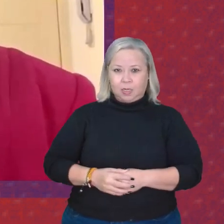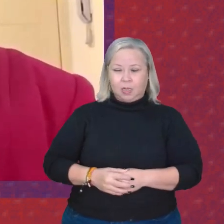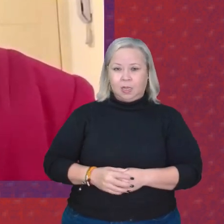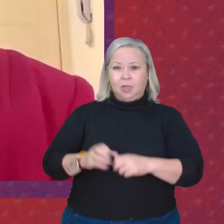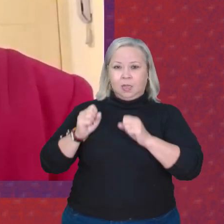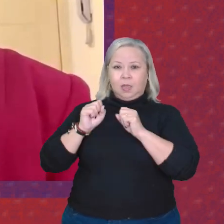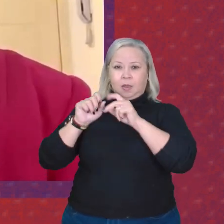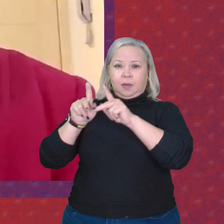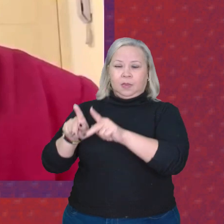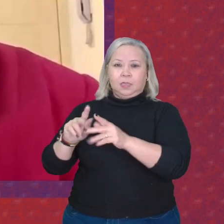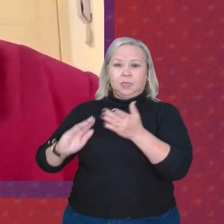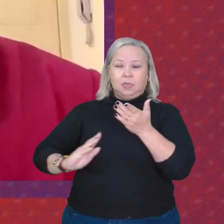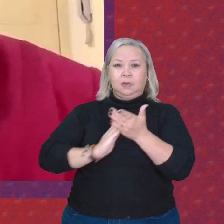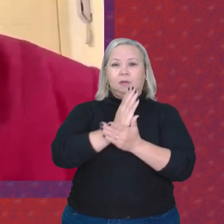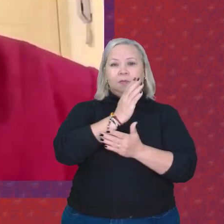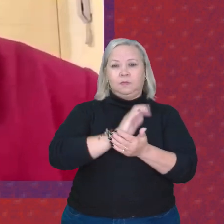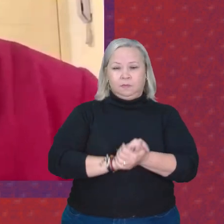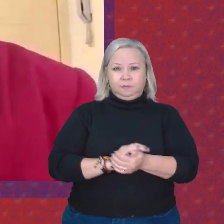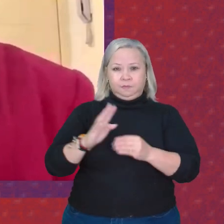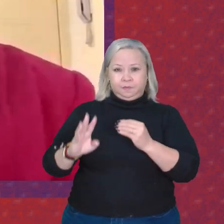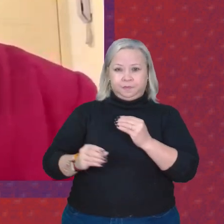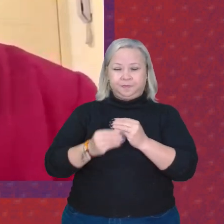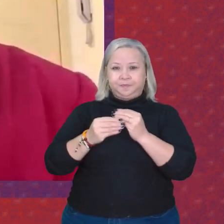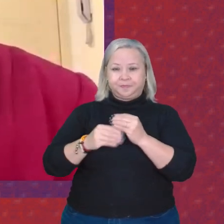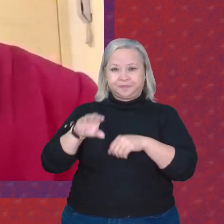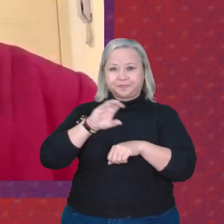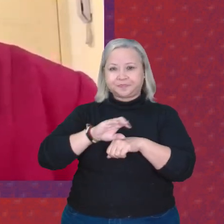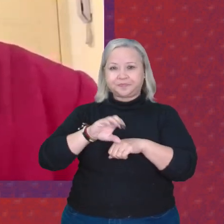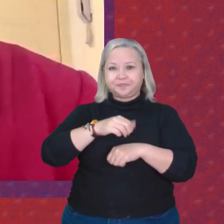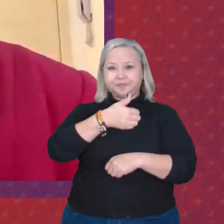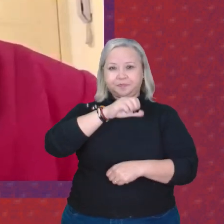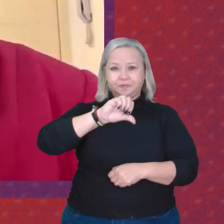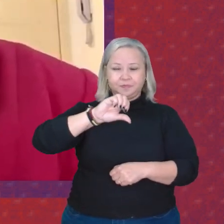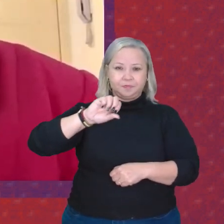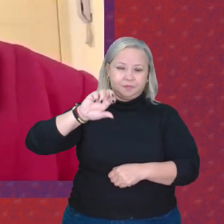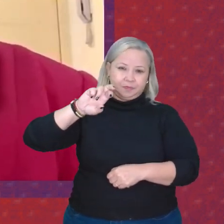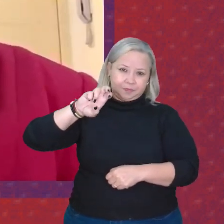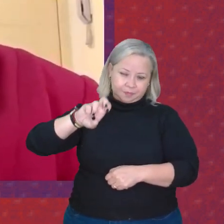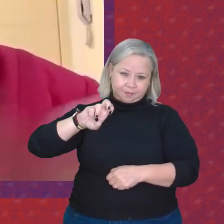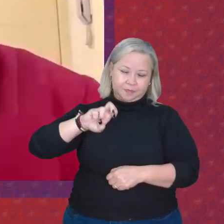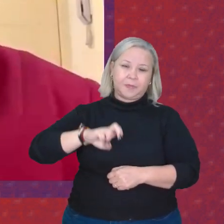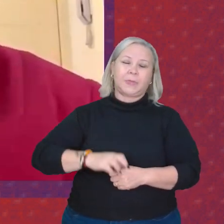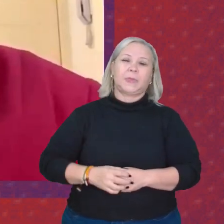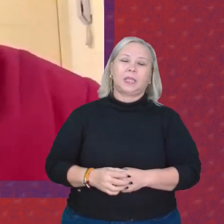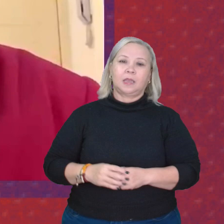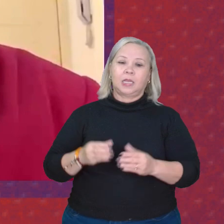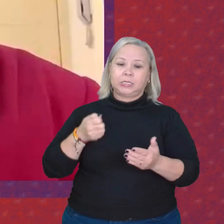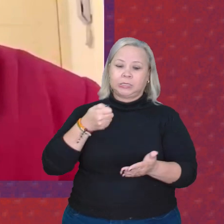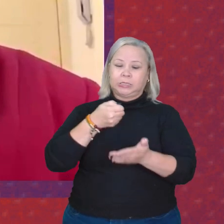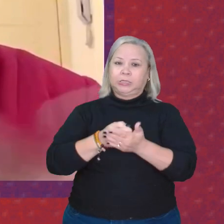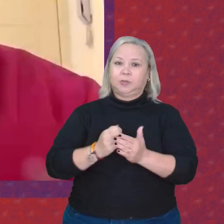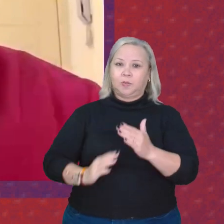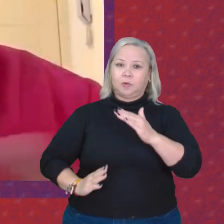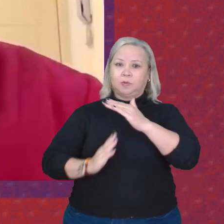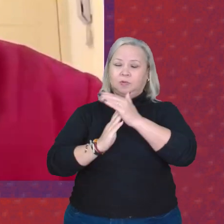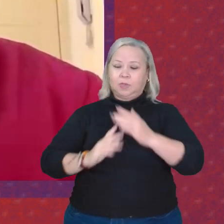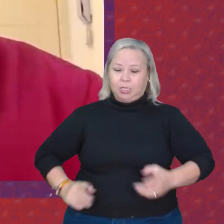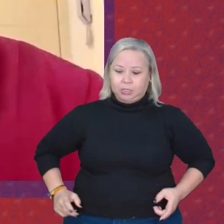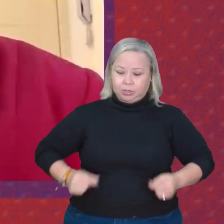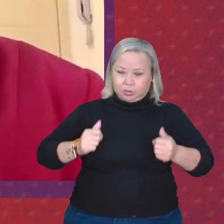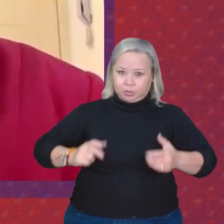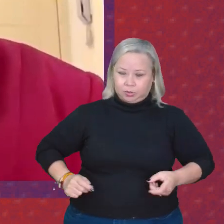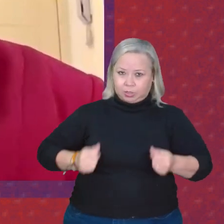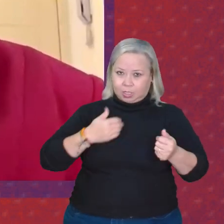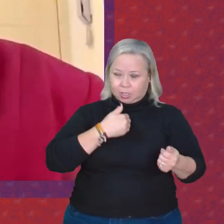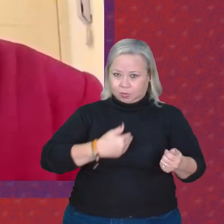previdência, foi aprovada a emenda constitucional 95, aquela que impede, né, que impôs, né, o teto de gastos públicos e